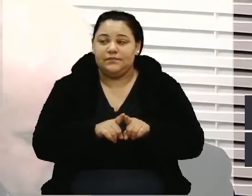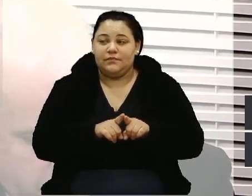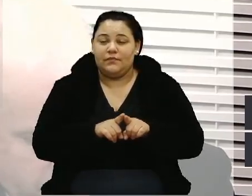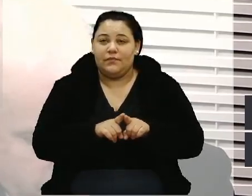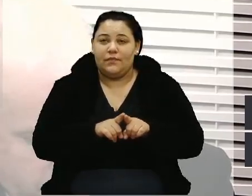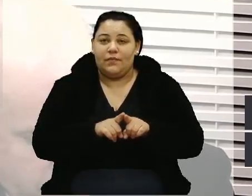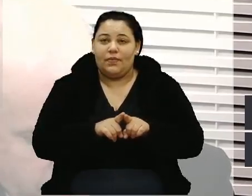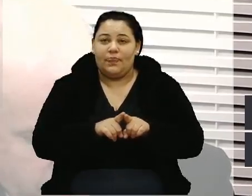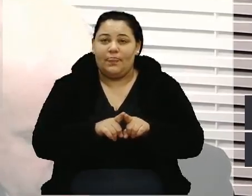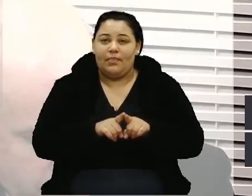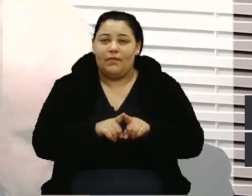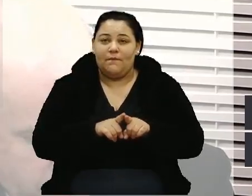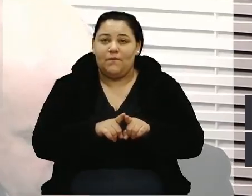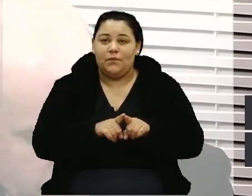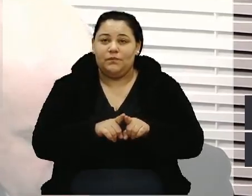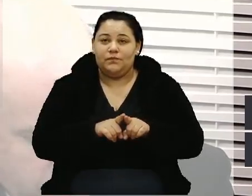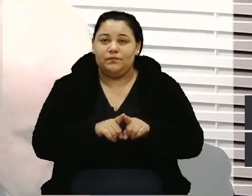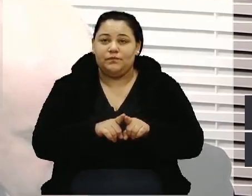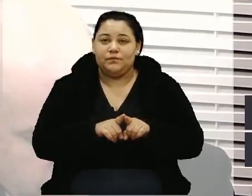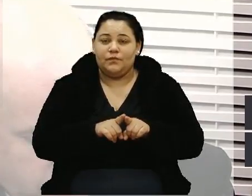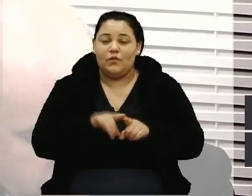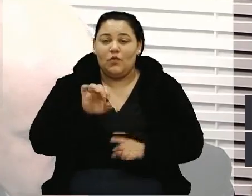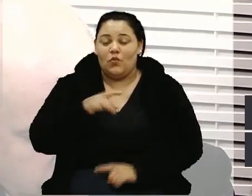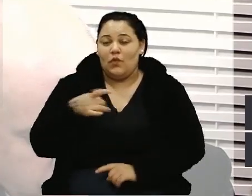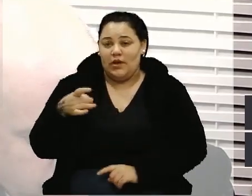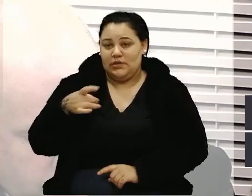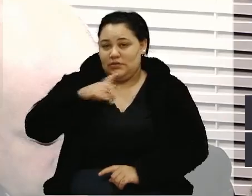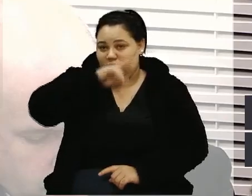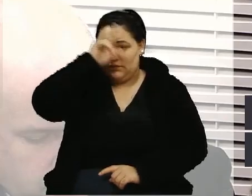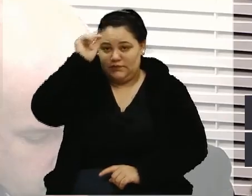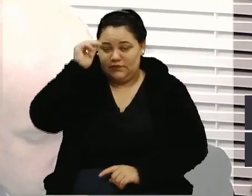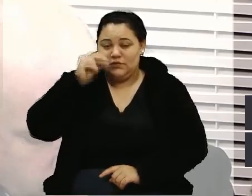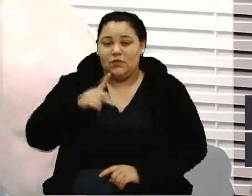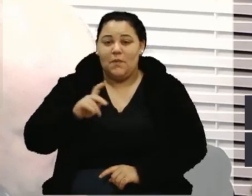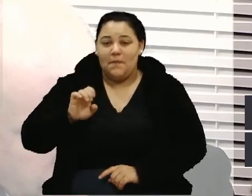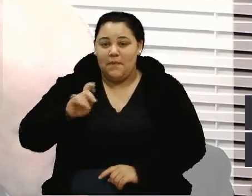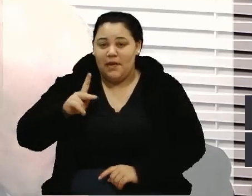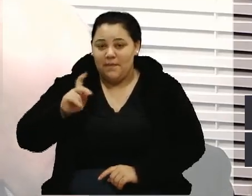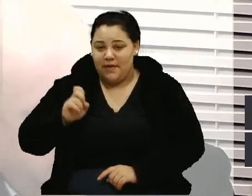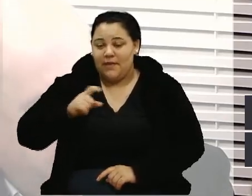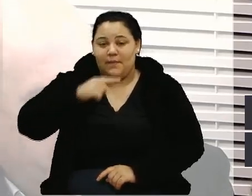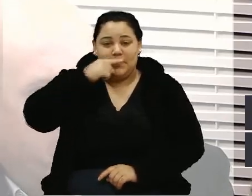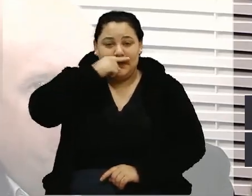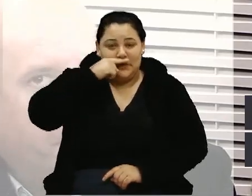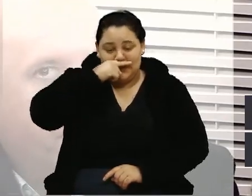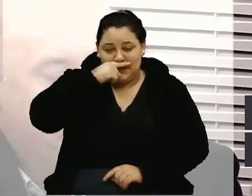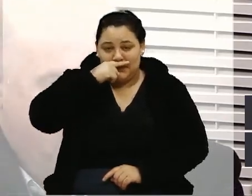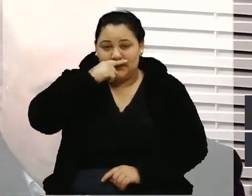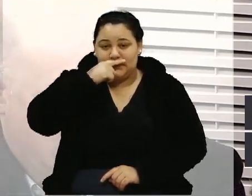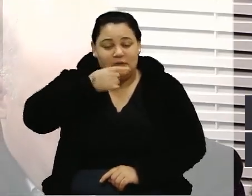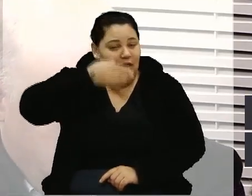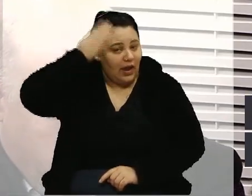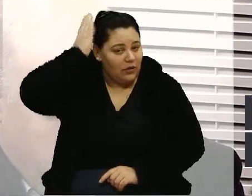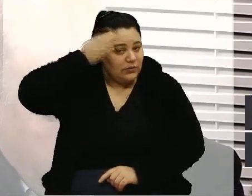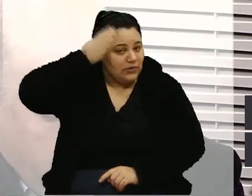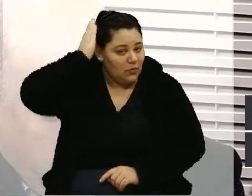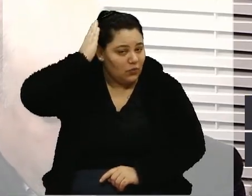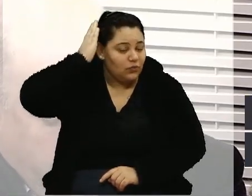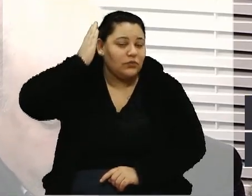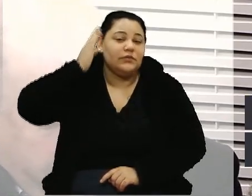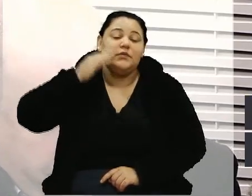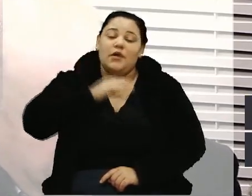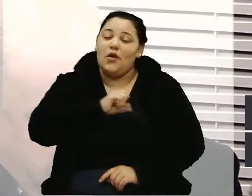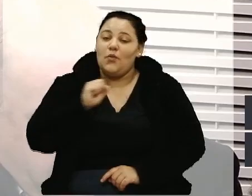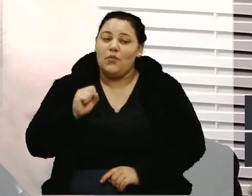época, do ex-prefeito Pepe Vargas, Sartori e Alceu Barbosa Velho, eu posso